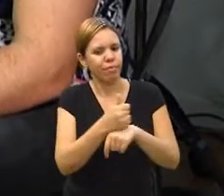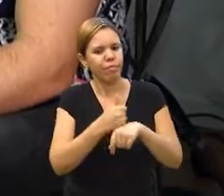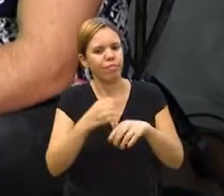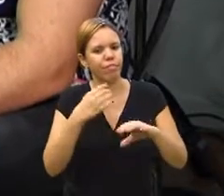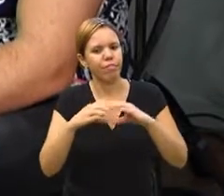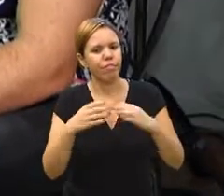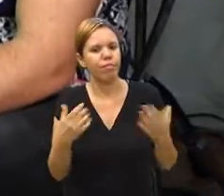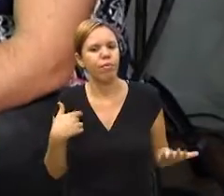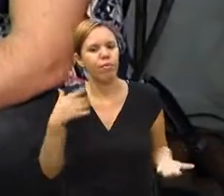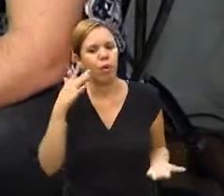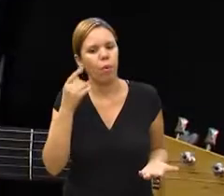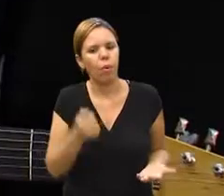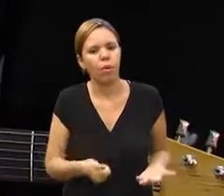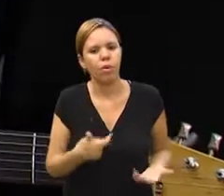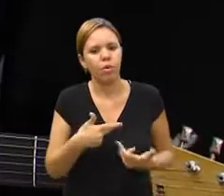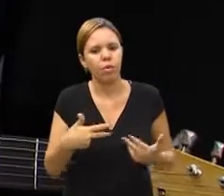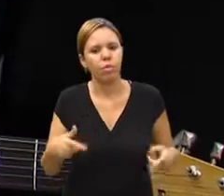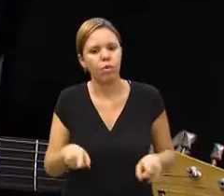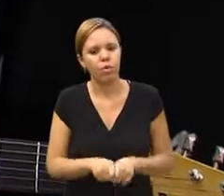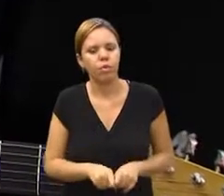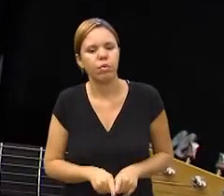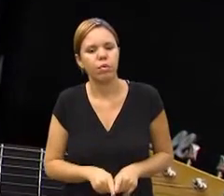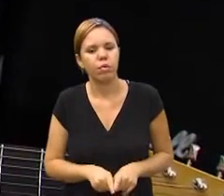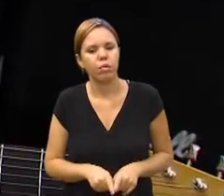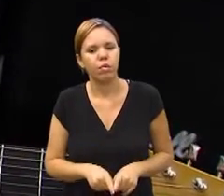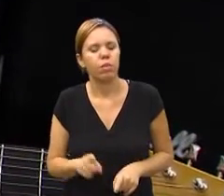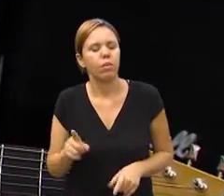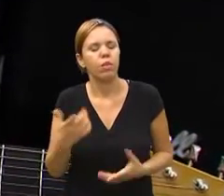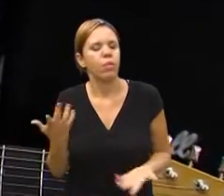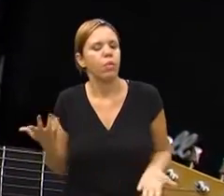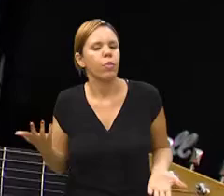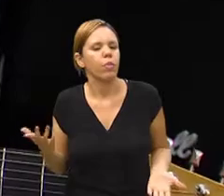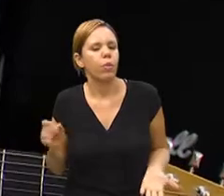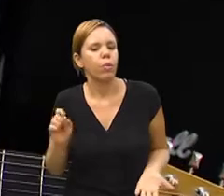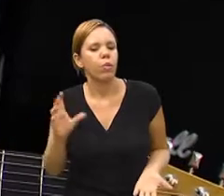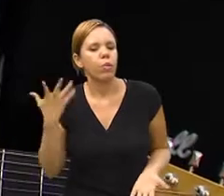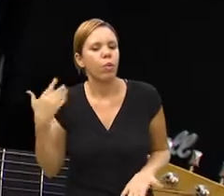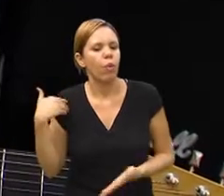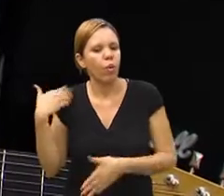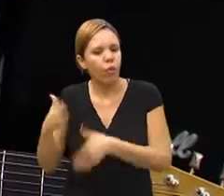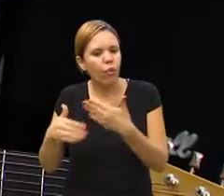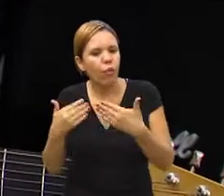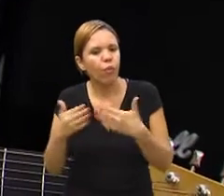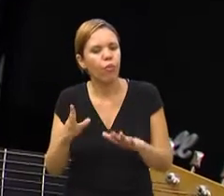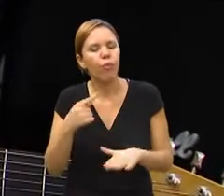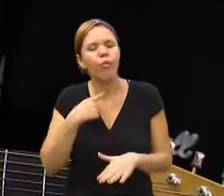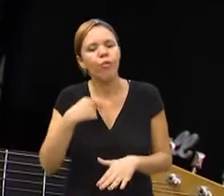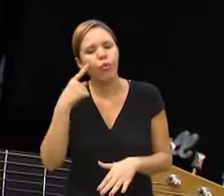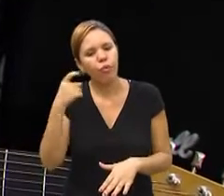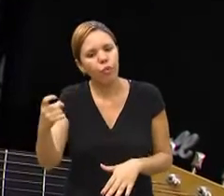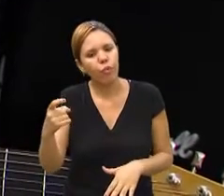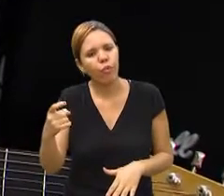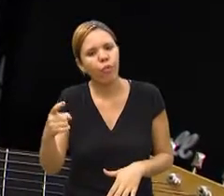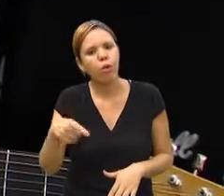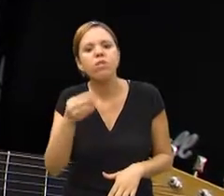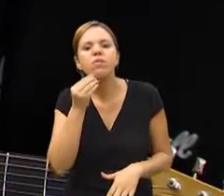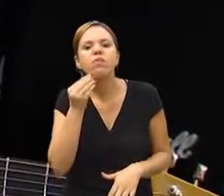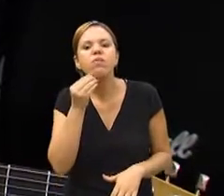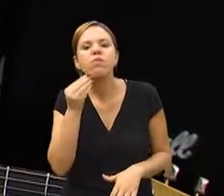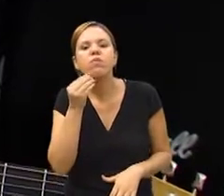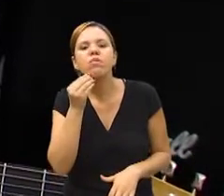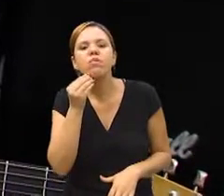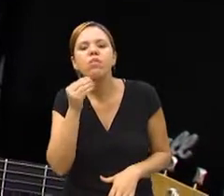cantor. Eu acho que é quase uma coisa inescapável, né, André? O que deflagrou esse interesse em mim foi a oportunidade que eu